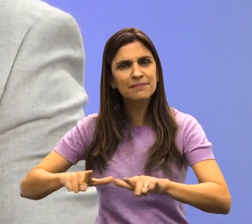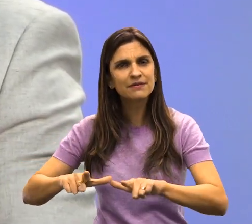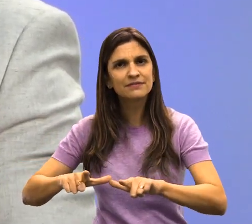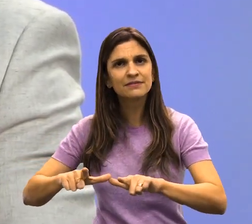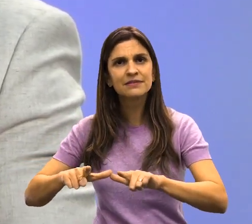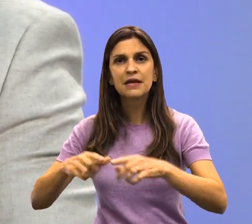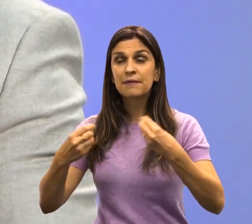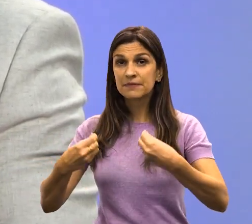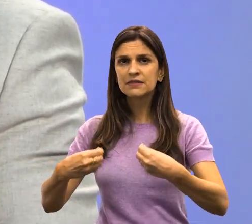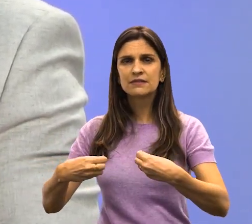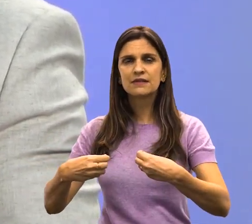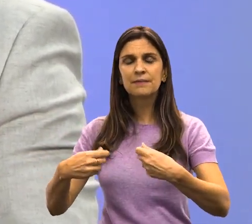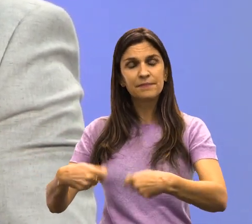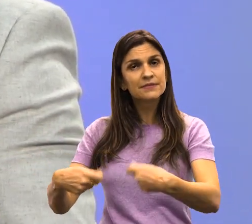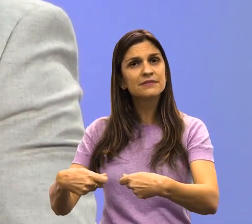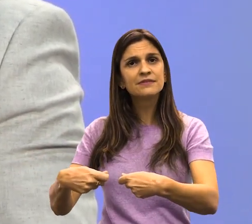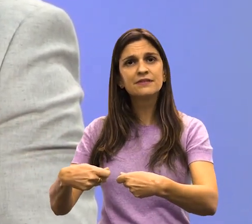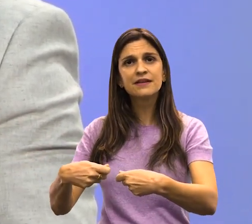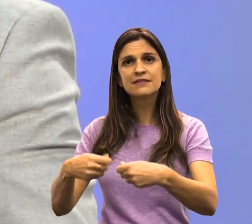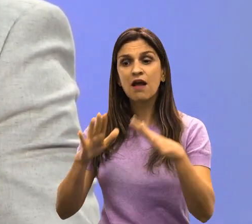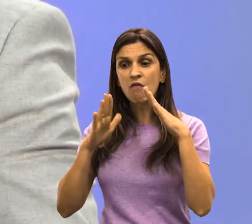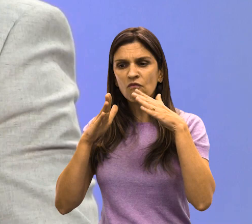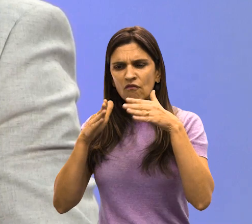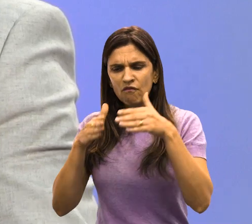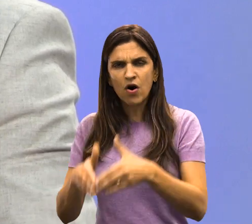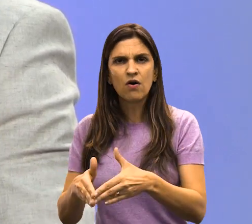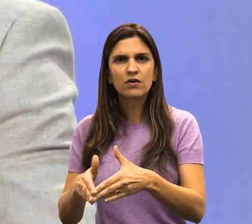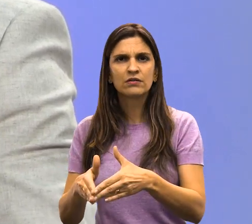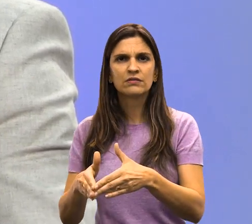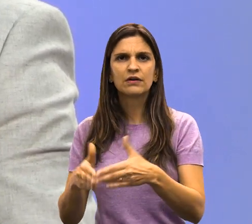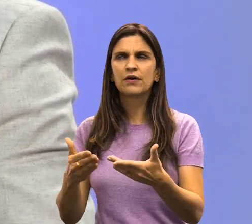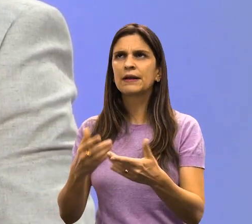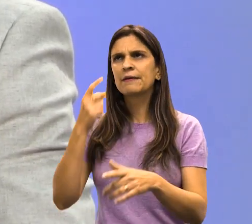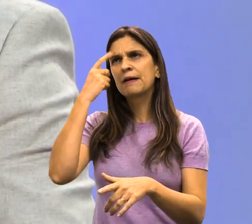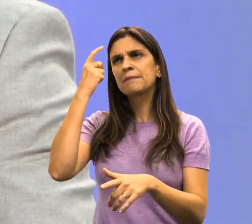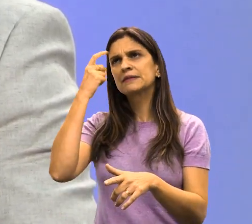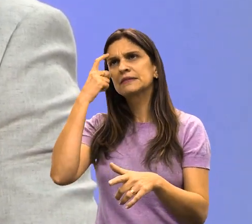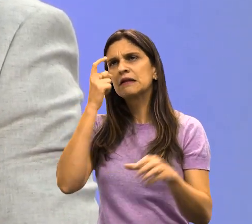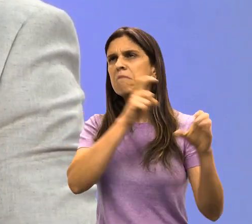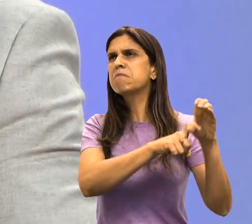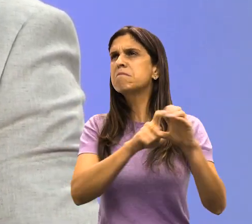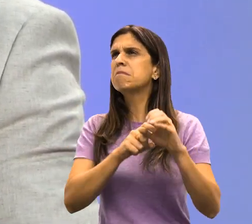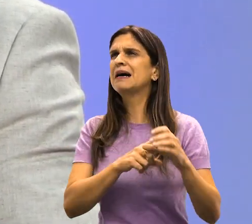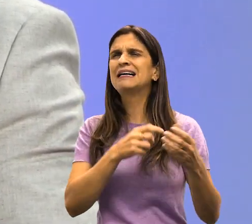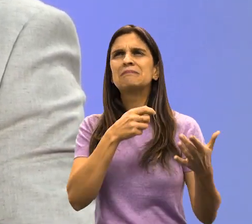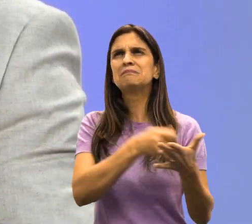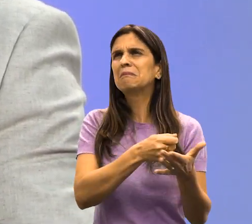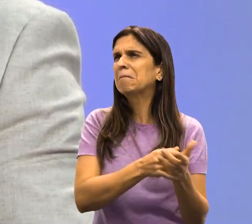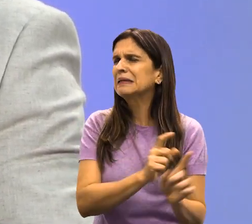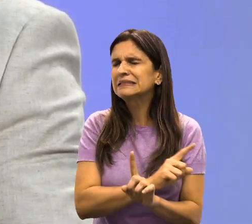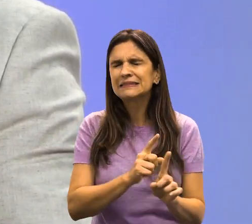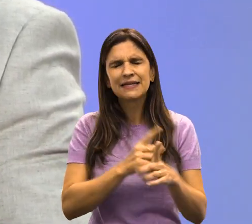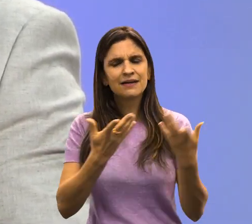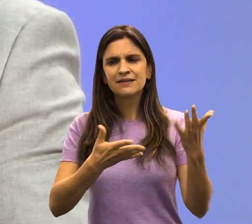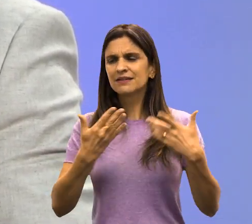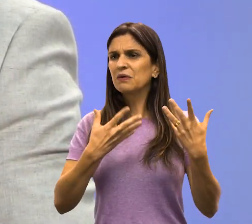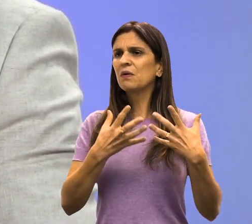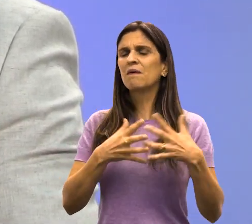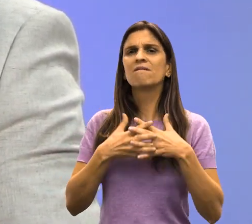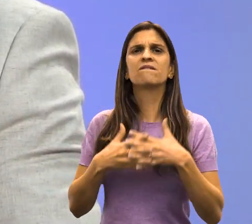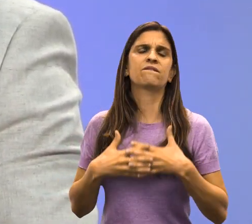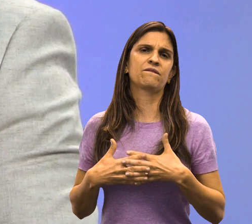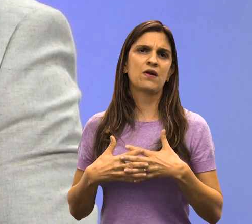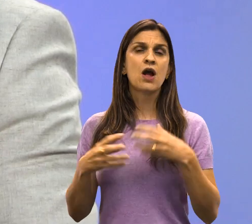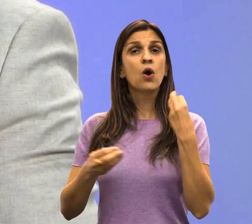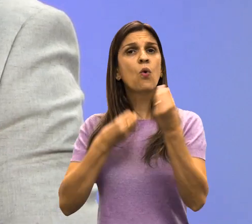que estar concentrado. Você não tem que estar preocupado que a Águas Guararapes está ligando que vai cortar a tua água. Então, essa valorização de servidor eu